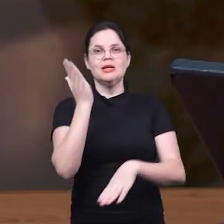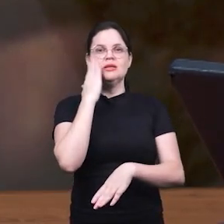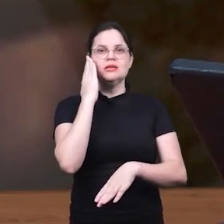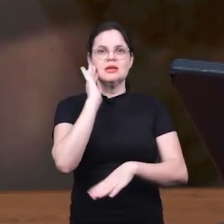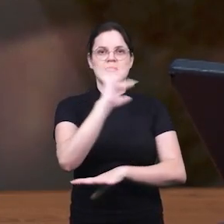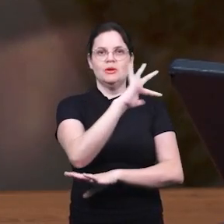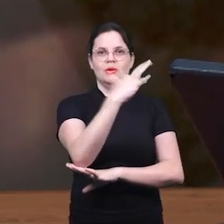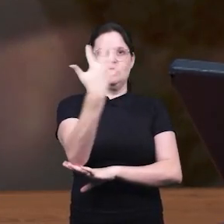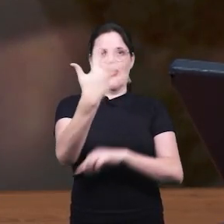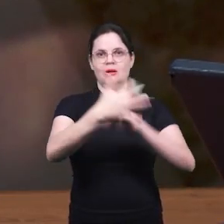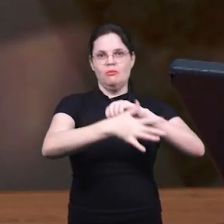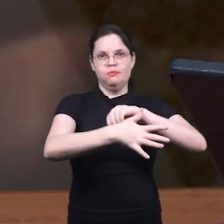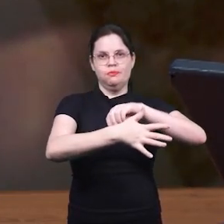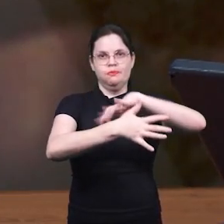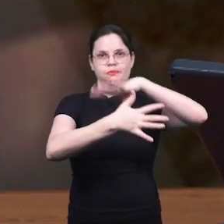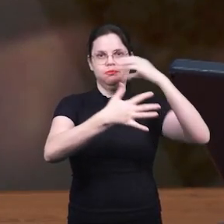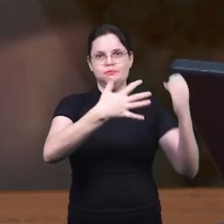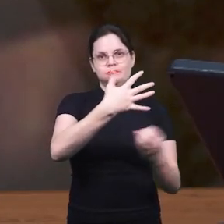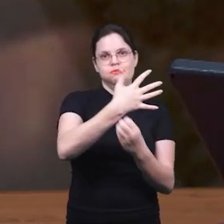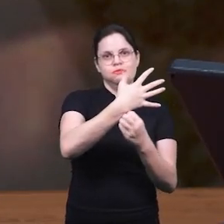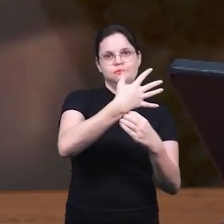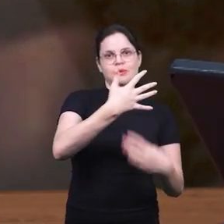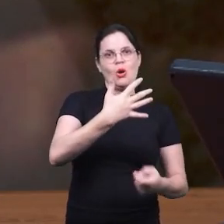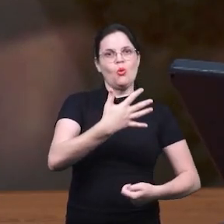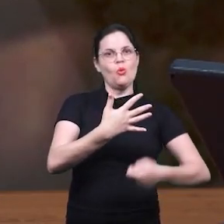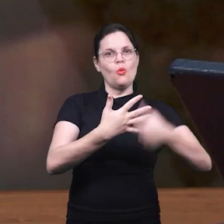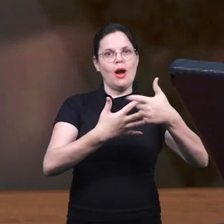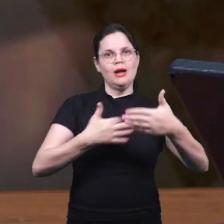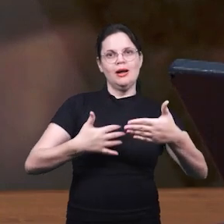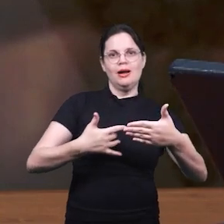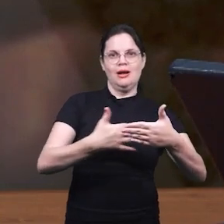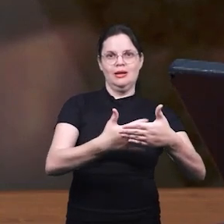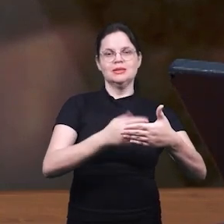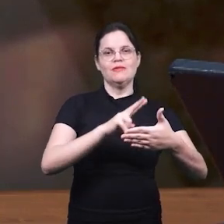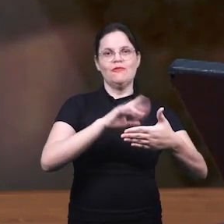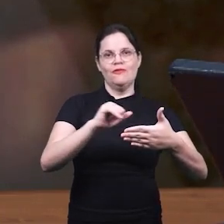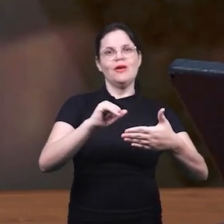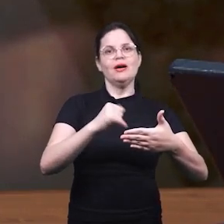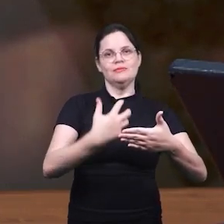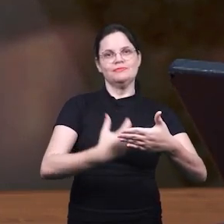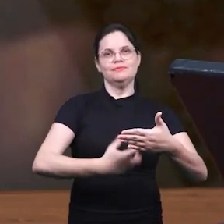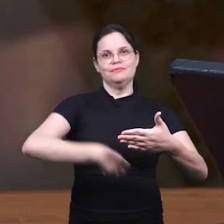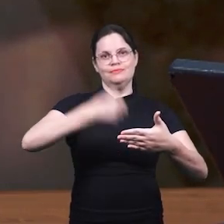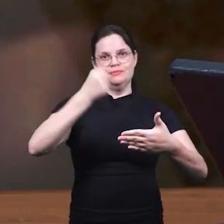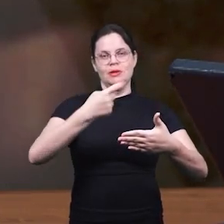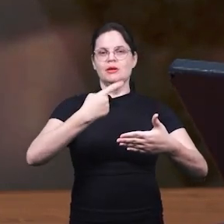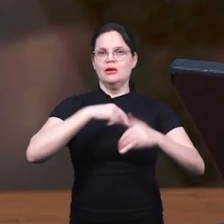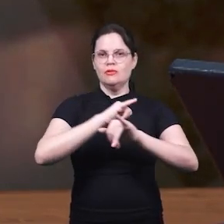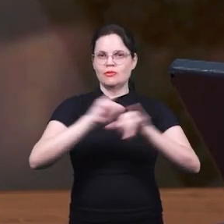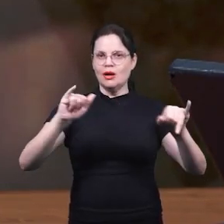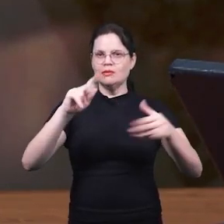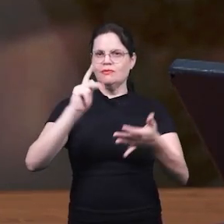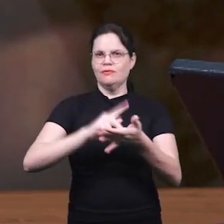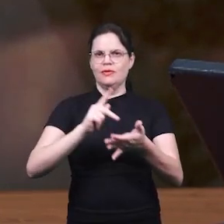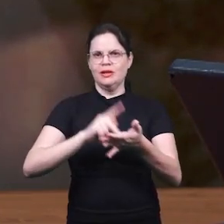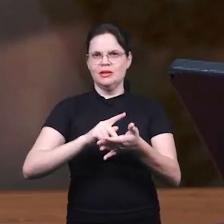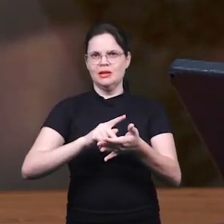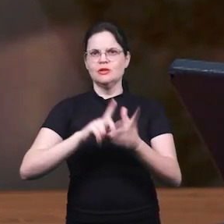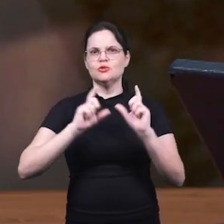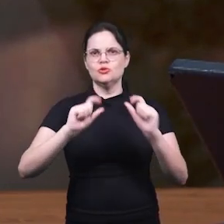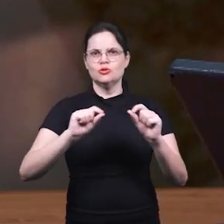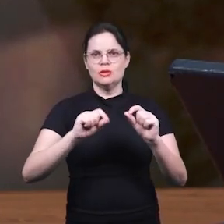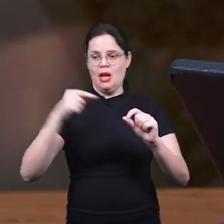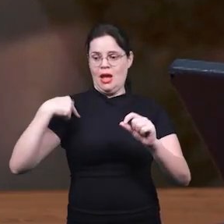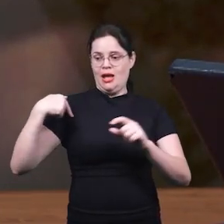que está próximo o verão. Igualmente, quando vir todas essas coisas, sabeis que ele está próximo às portas. Em verdade vos digo que não